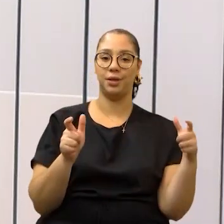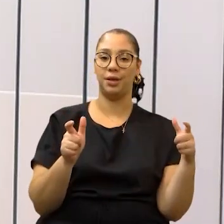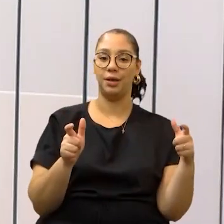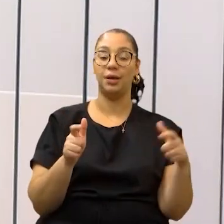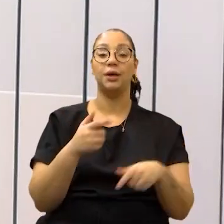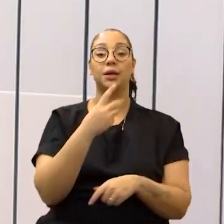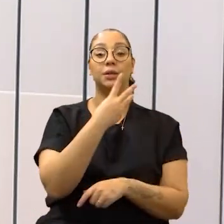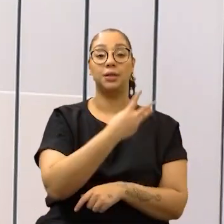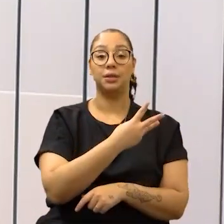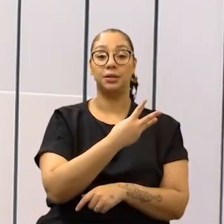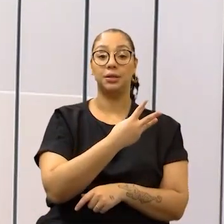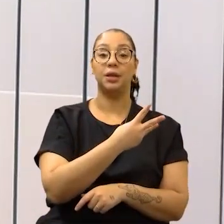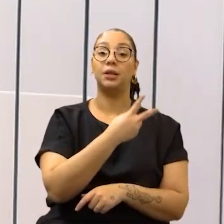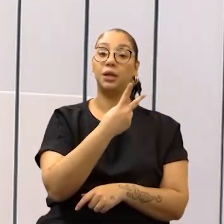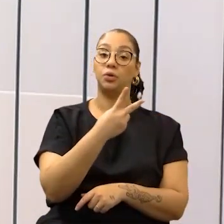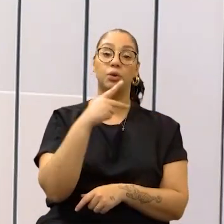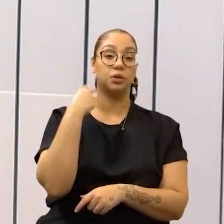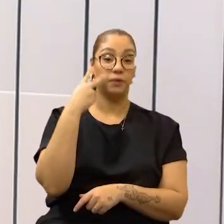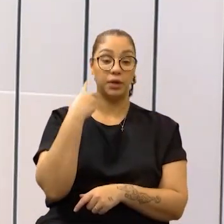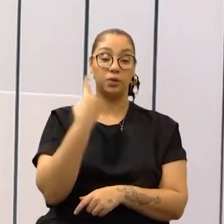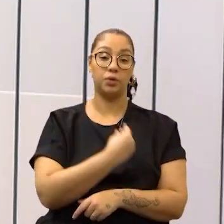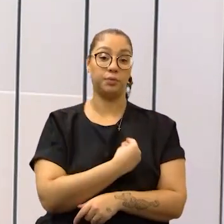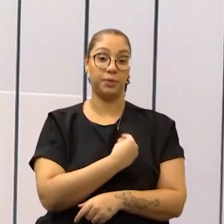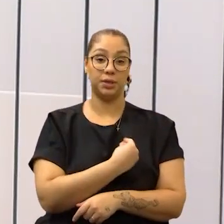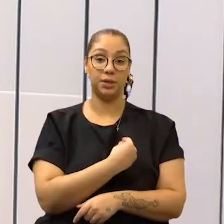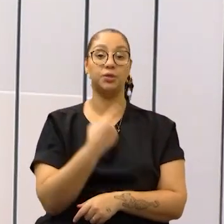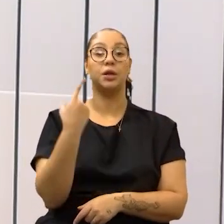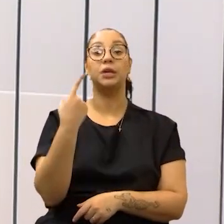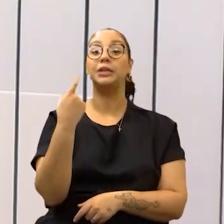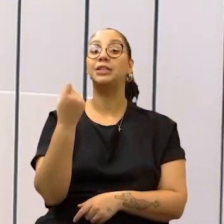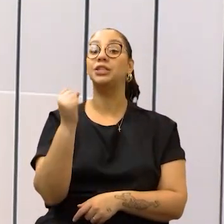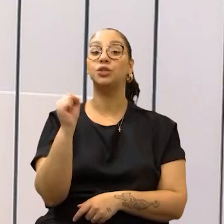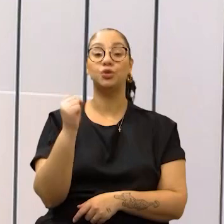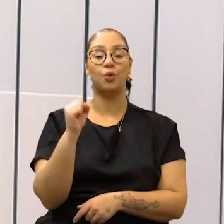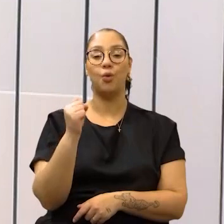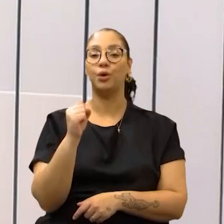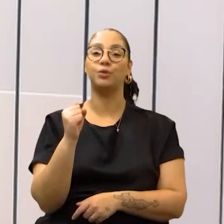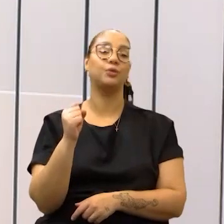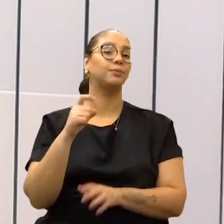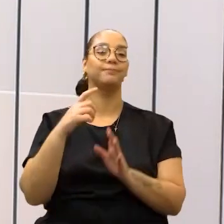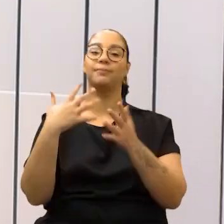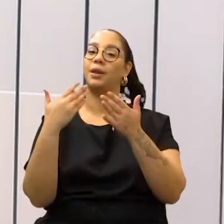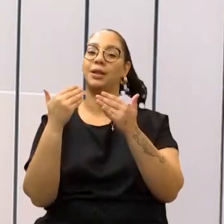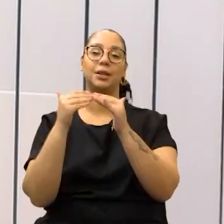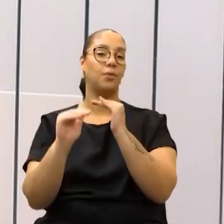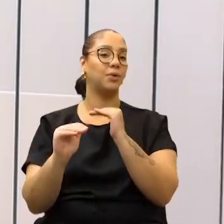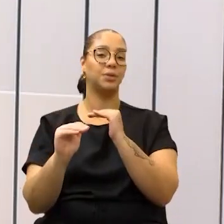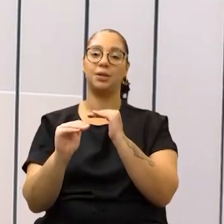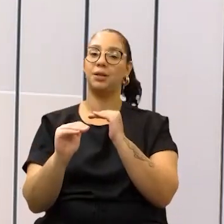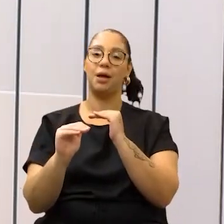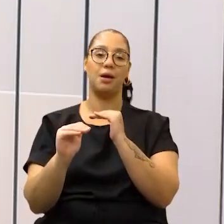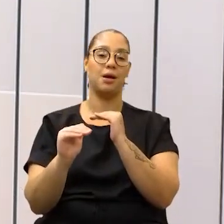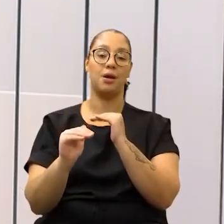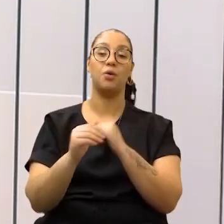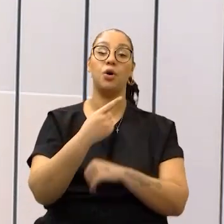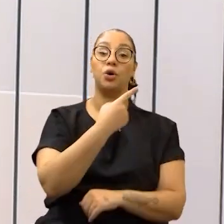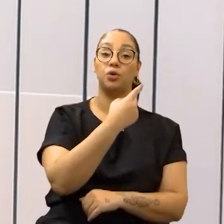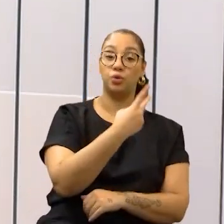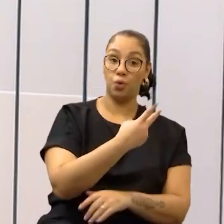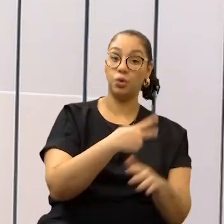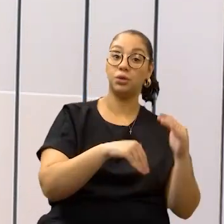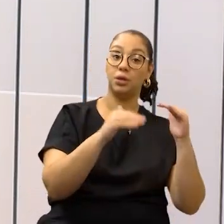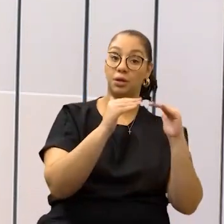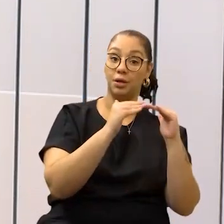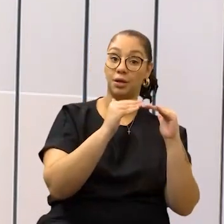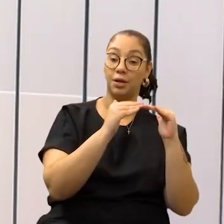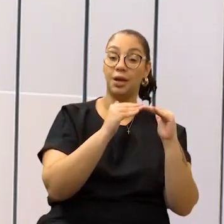maioria simples. Dos 32 vereadores presentes, 18 se manifestaram contrários, 12